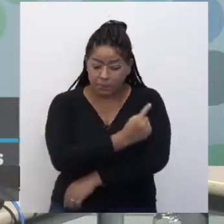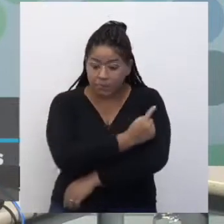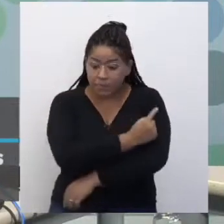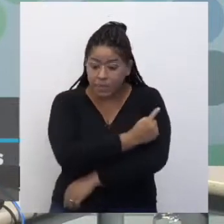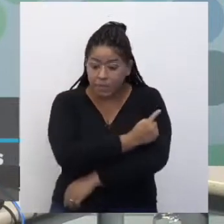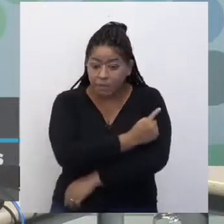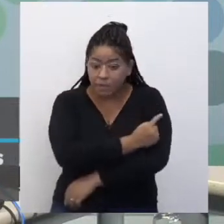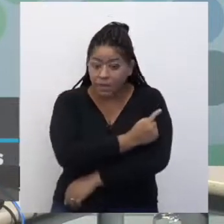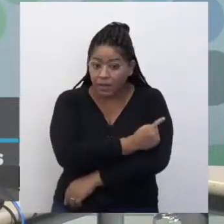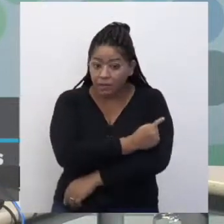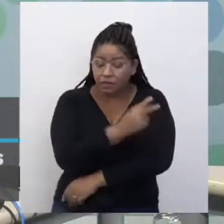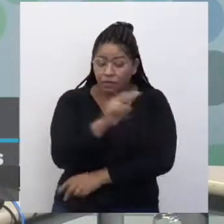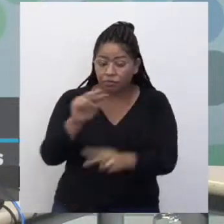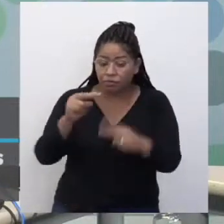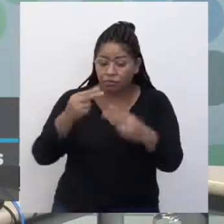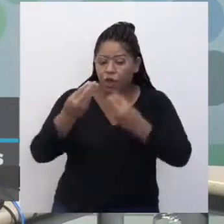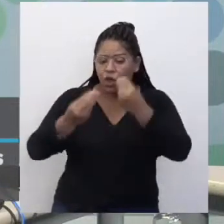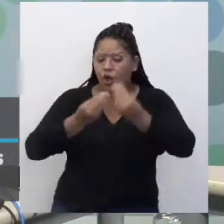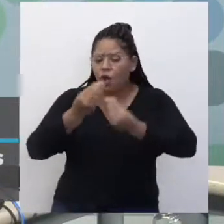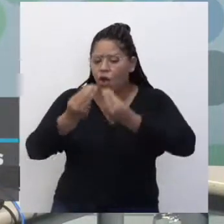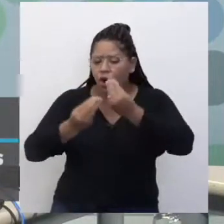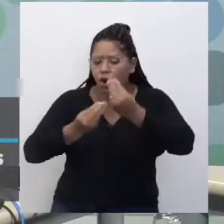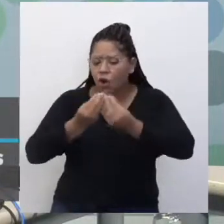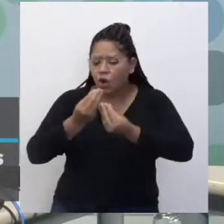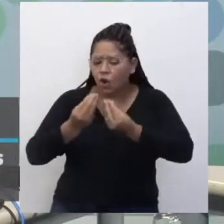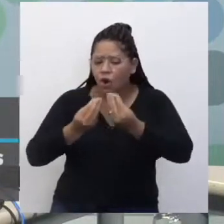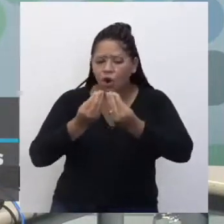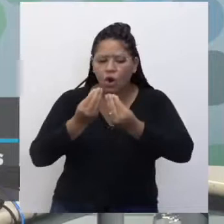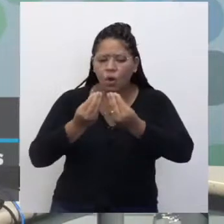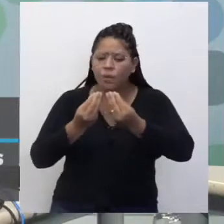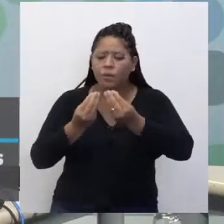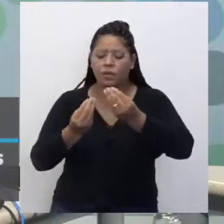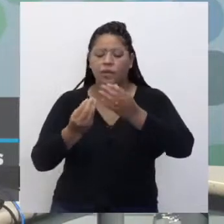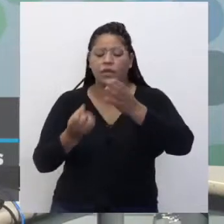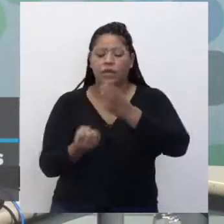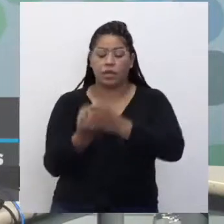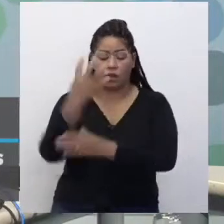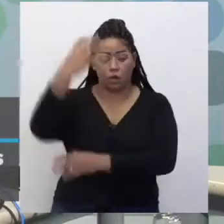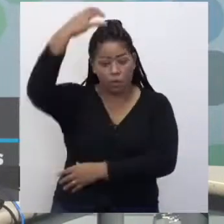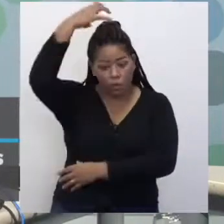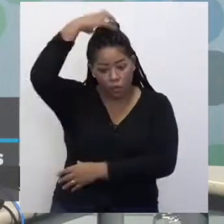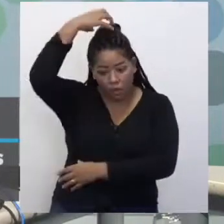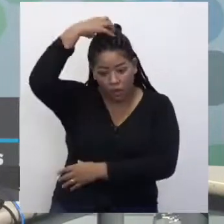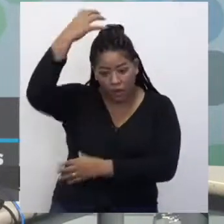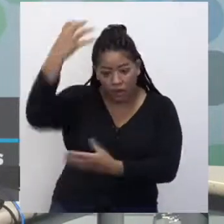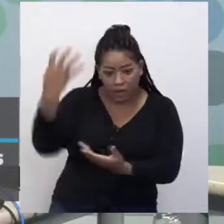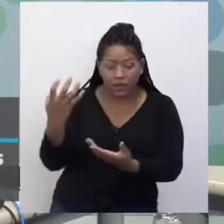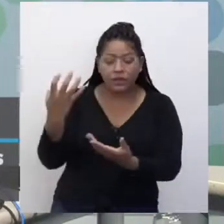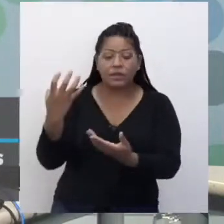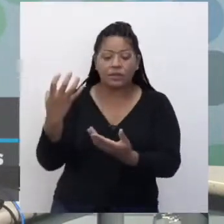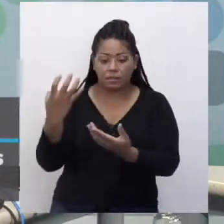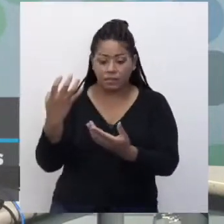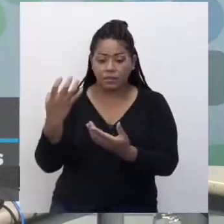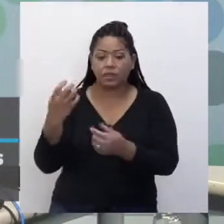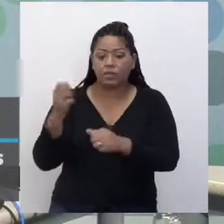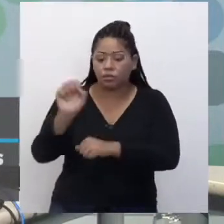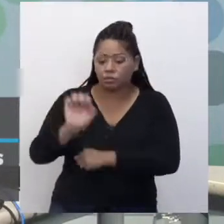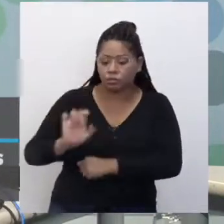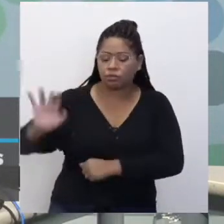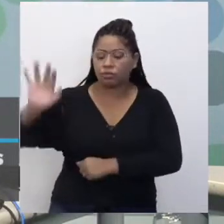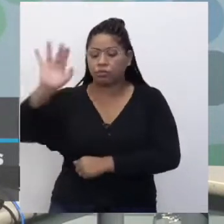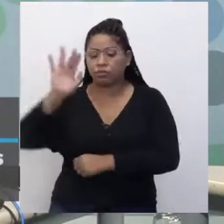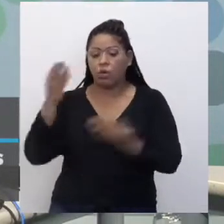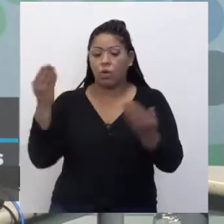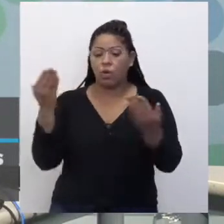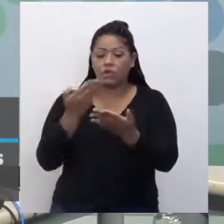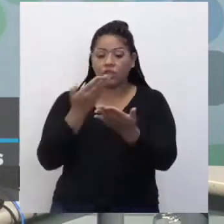A questão da formação das monarquias europeias, mercantilismo, absolutismo e essa aula de hoje, que